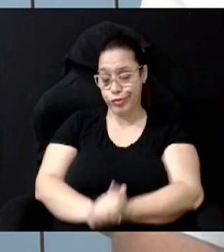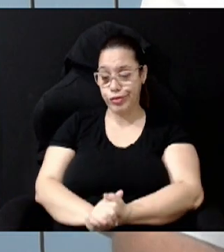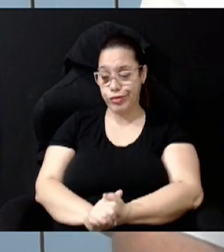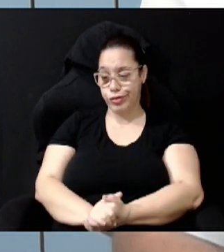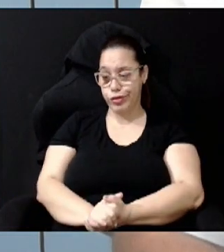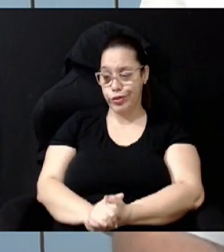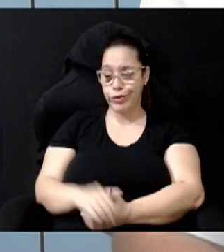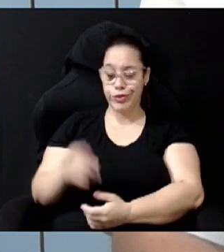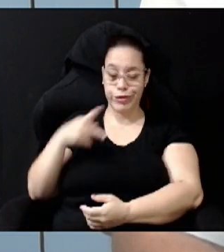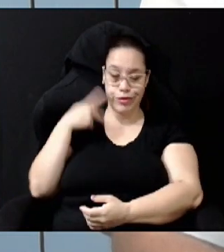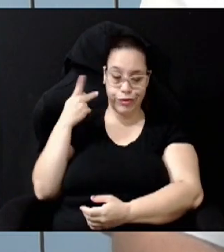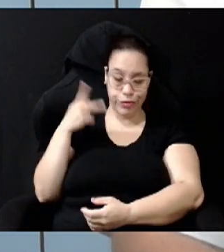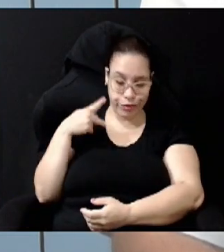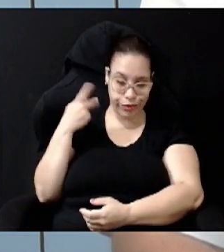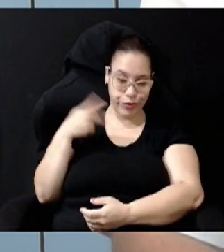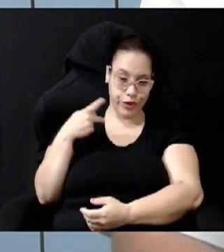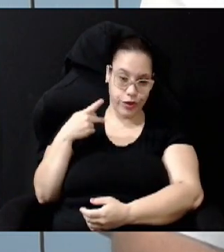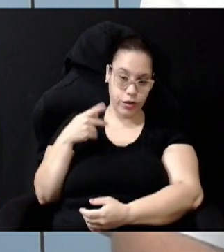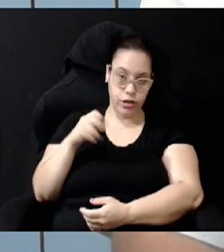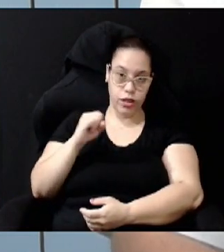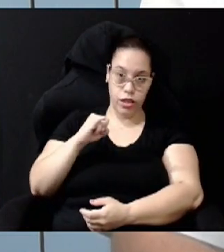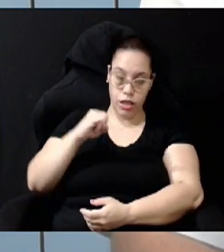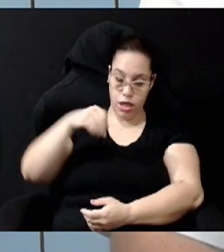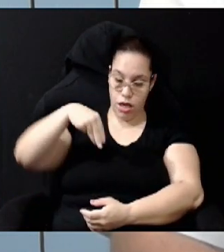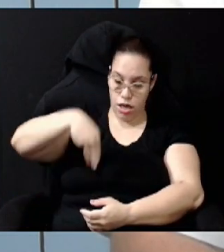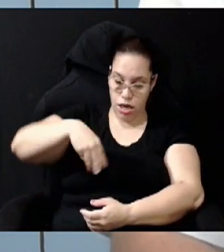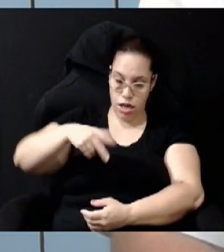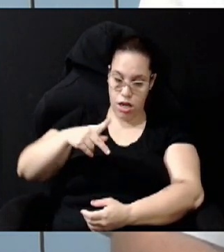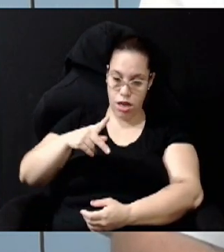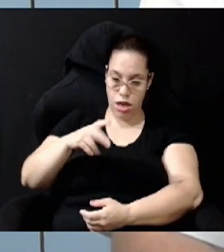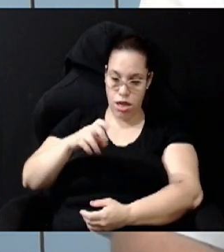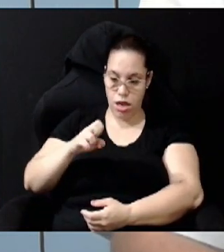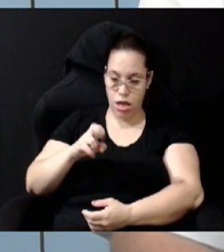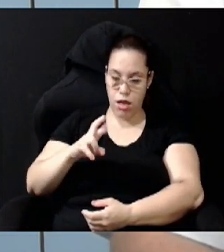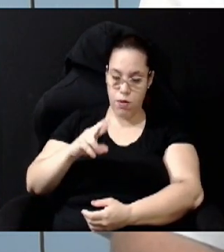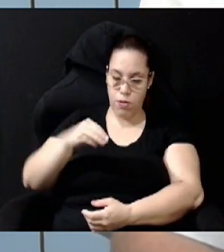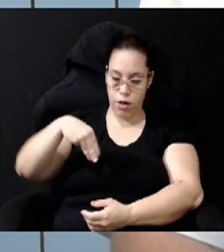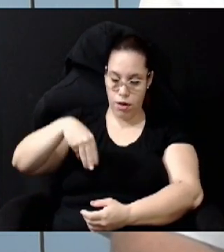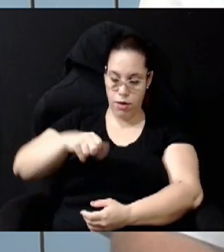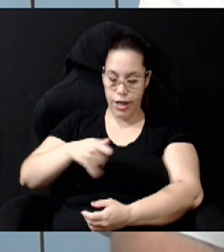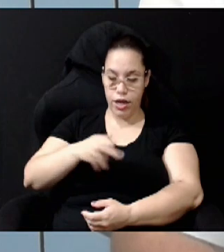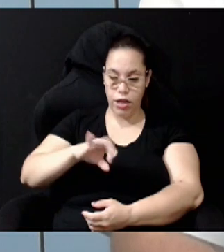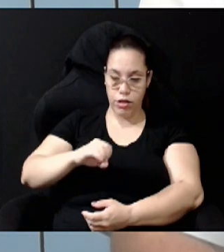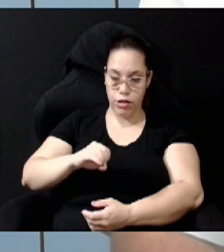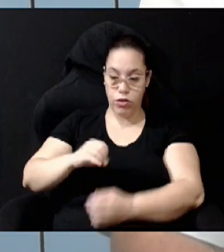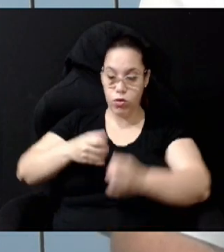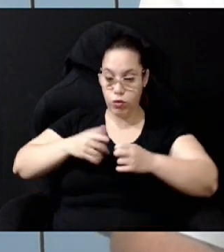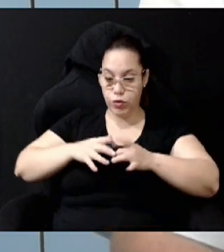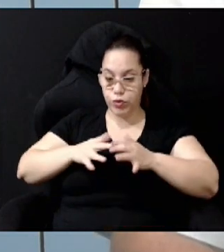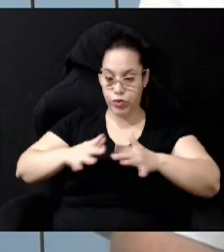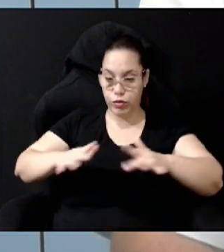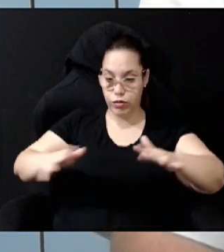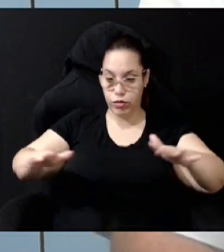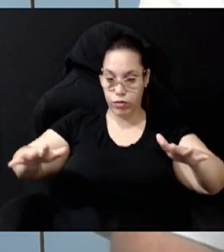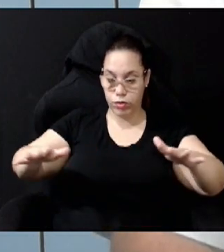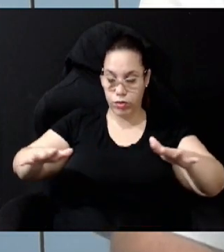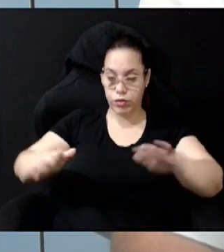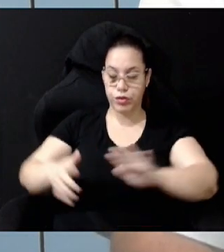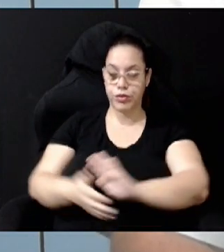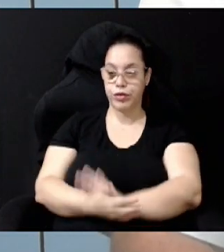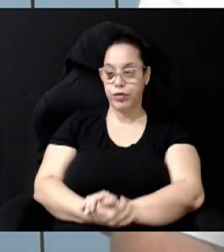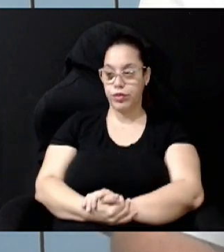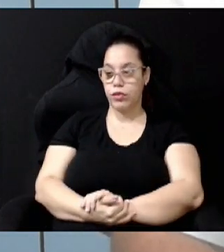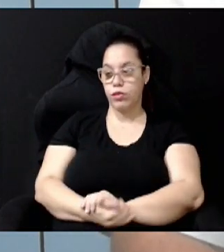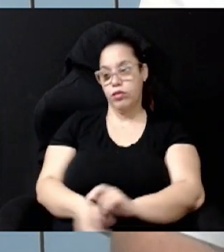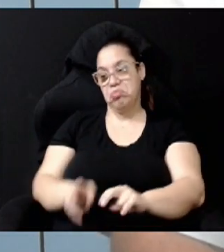de impermeabilização do solo, a política de expansão da mancha urbana. Por isso,